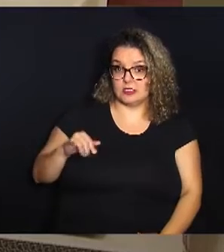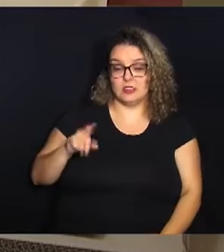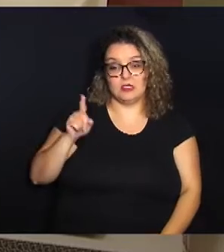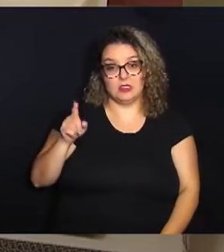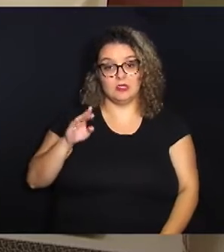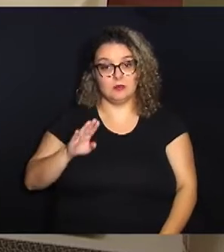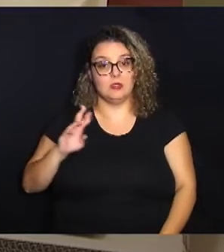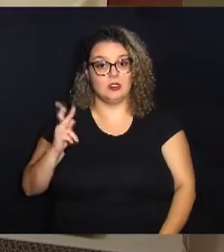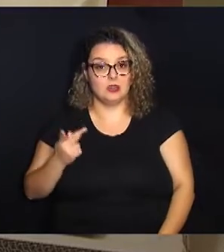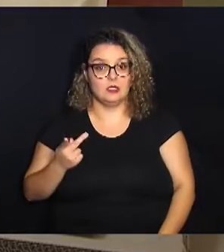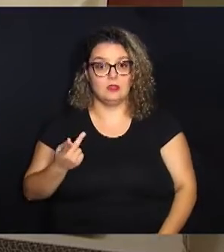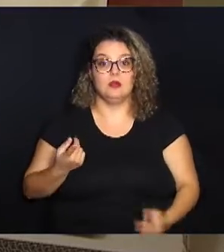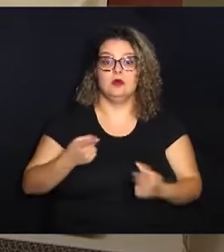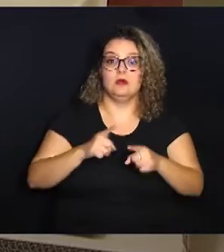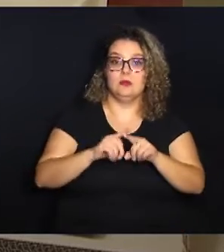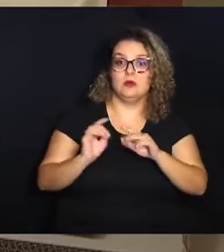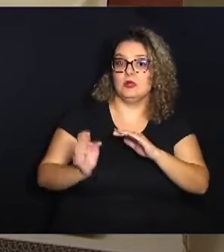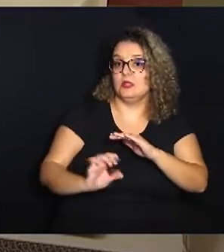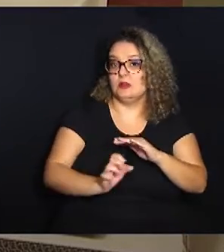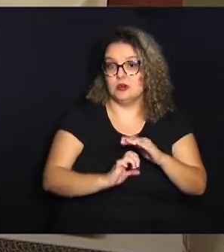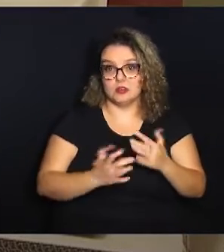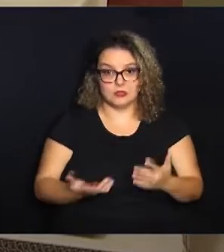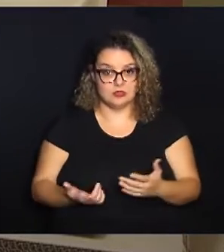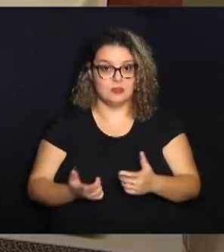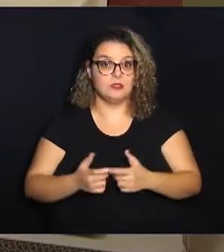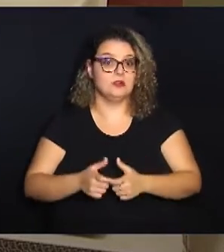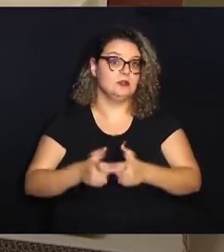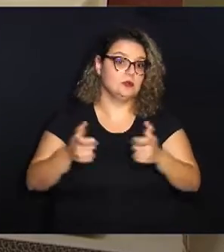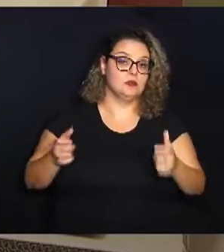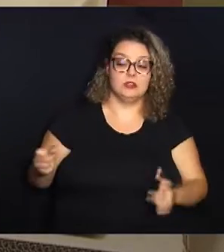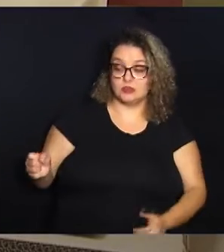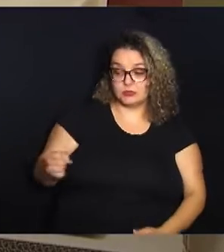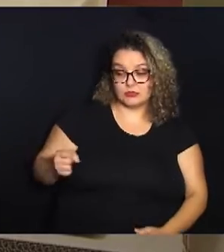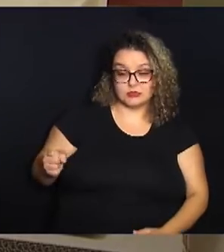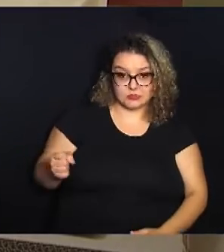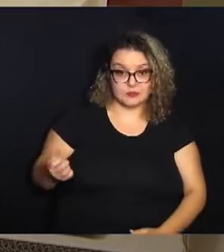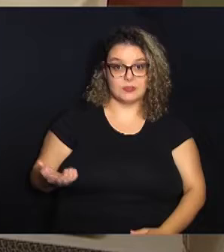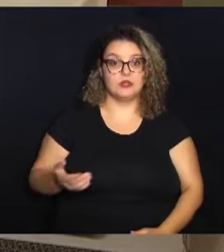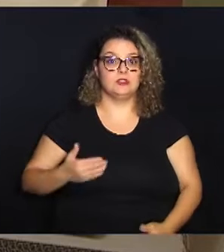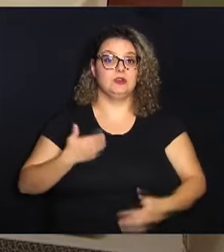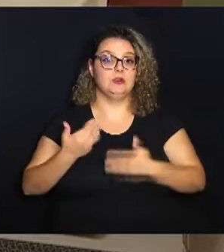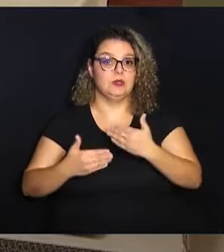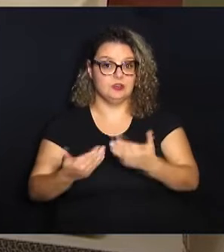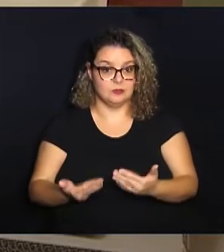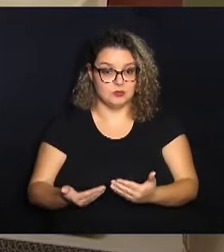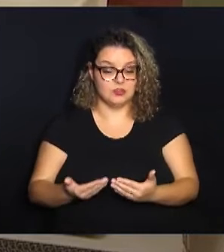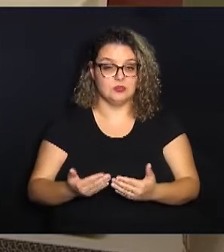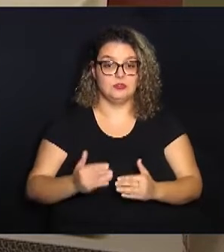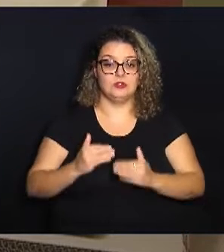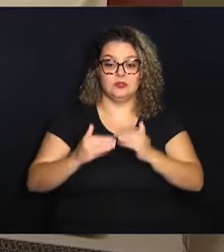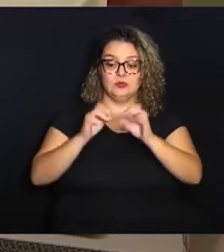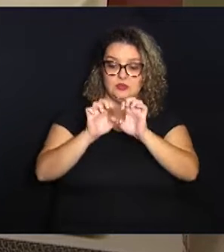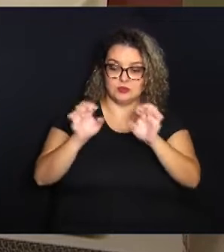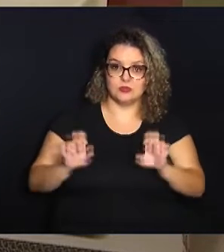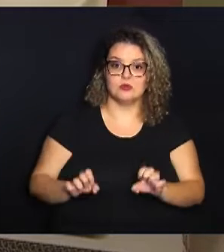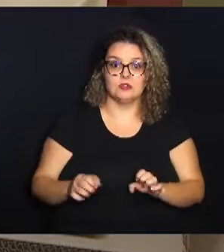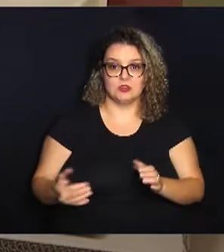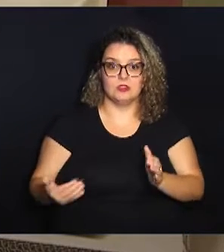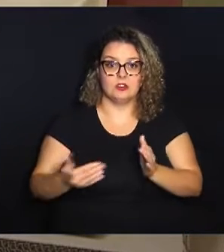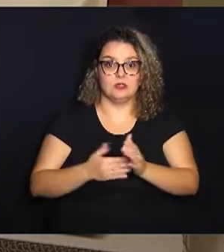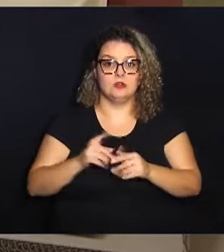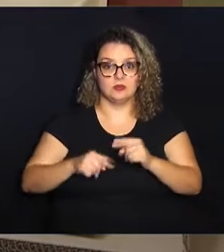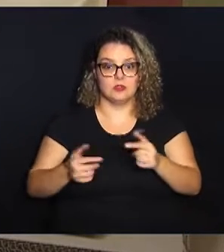fazendo parcerias com empresas, com grandes cervejarias, e a partir daí a gente foi se desenvolvendo e estruturando o negócio até chegar no